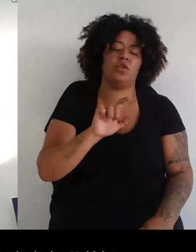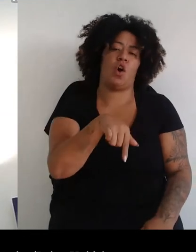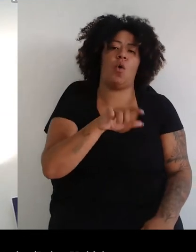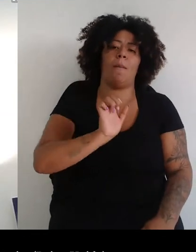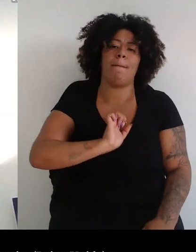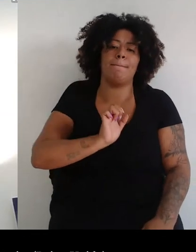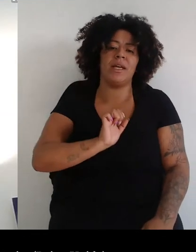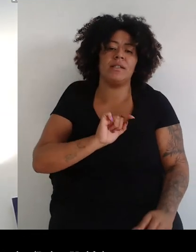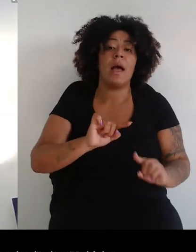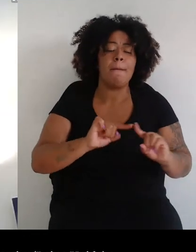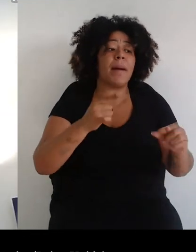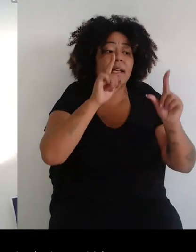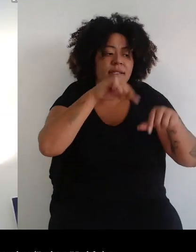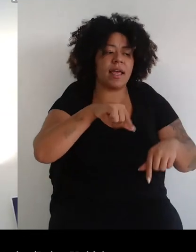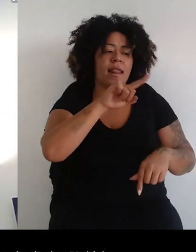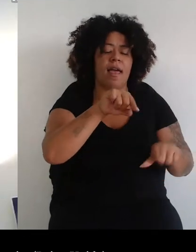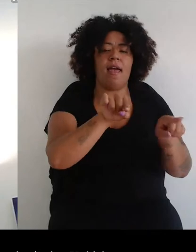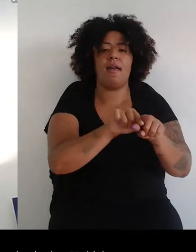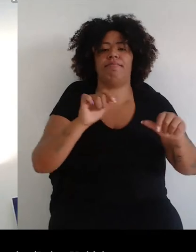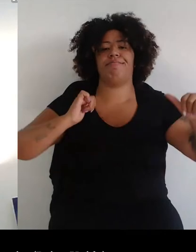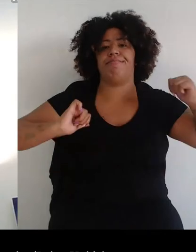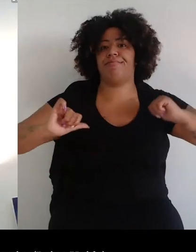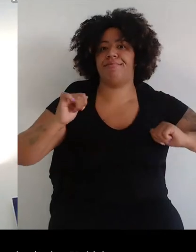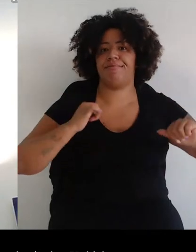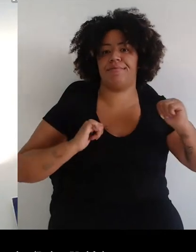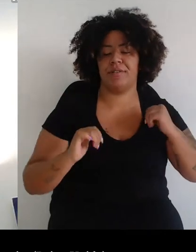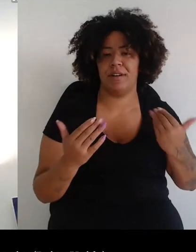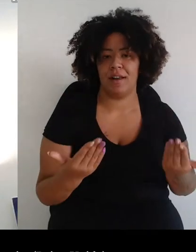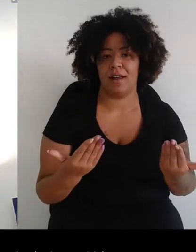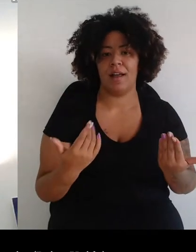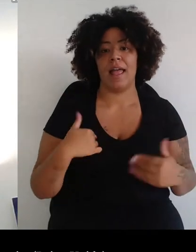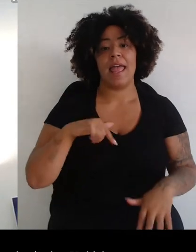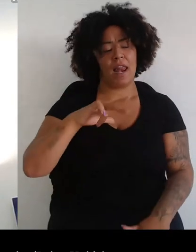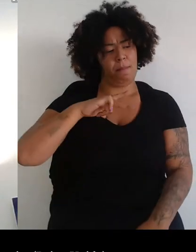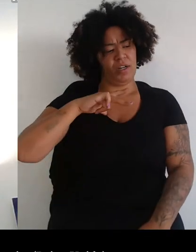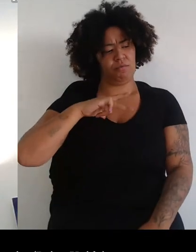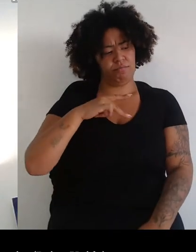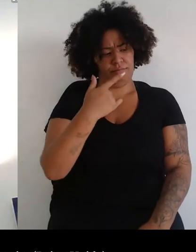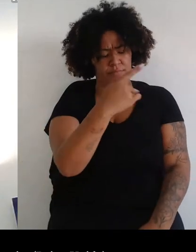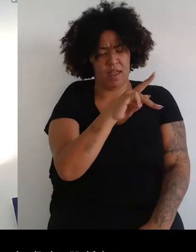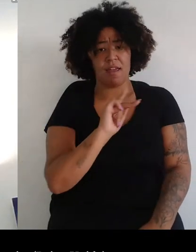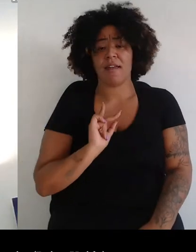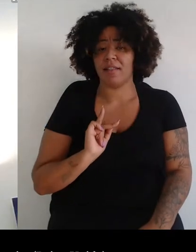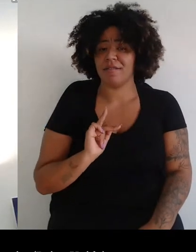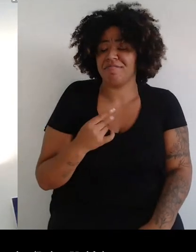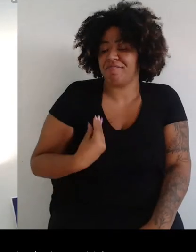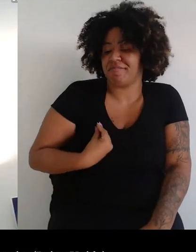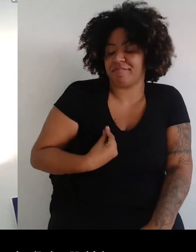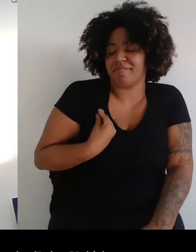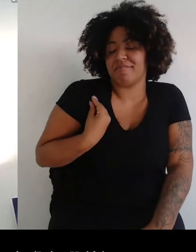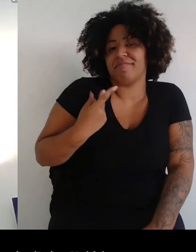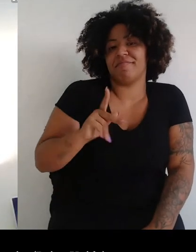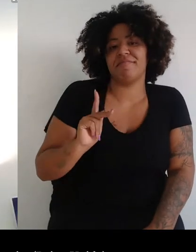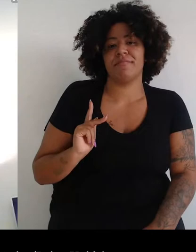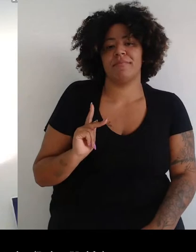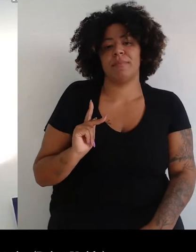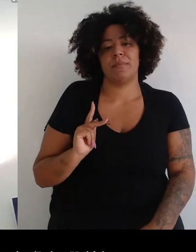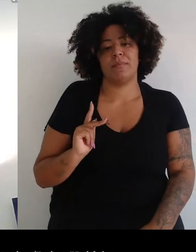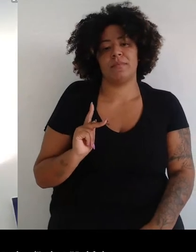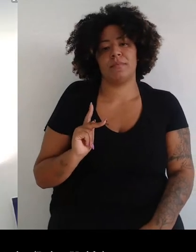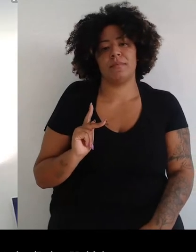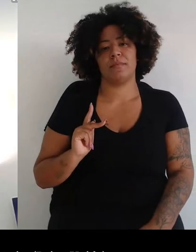de celebridade nesse sentido ele é individual ele é singular e com isso